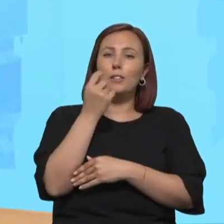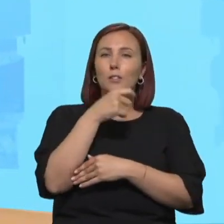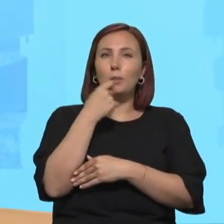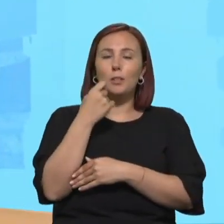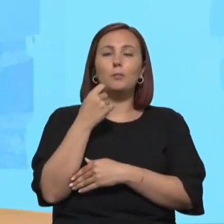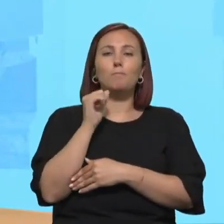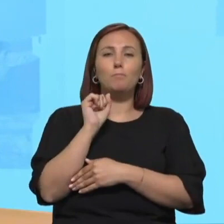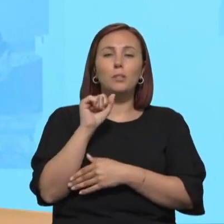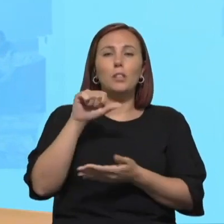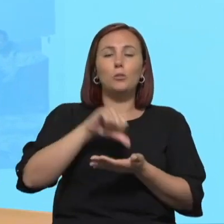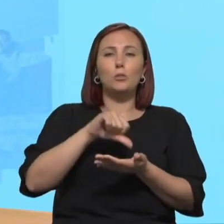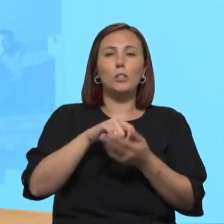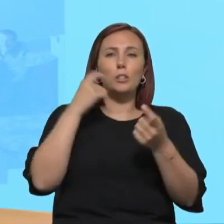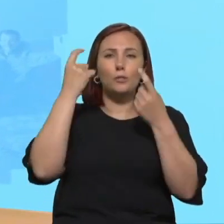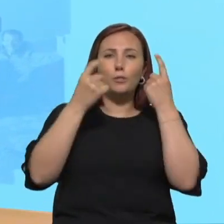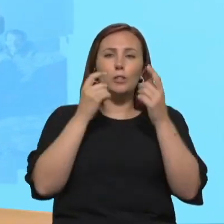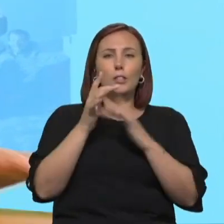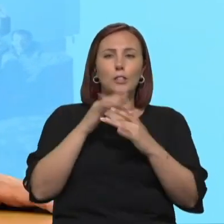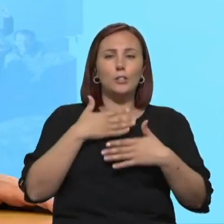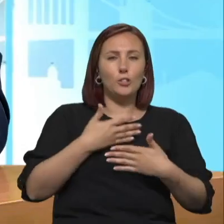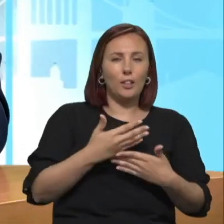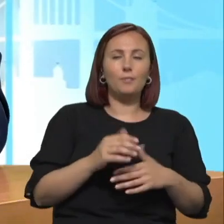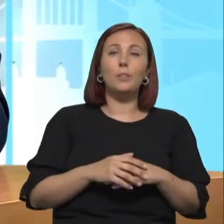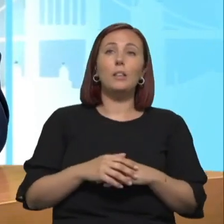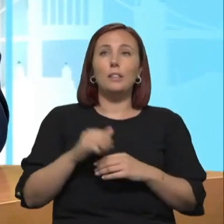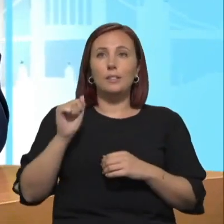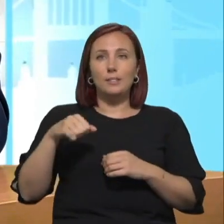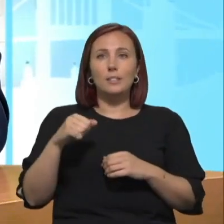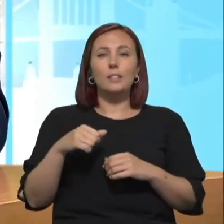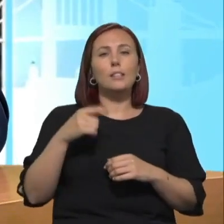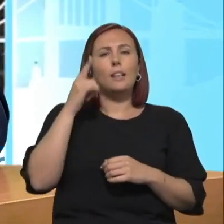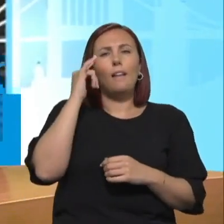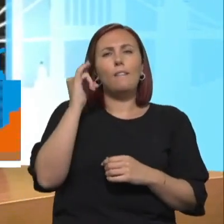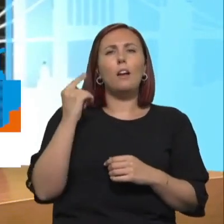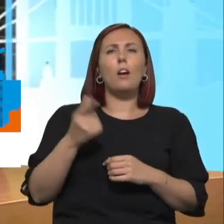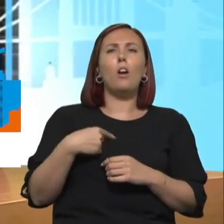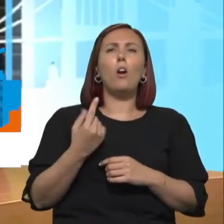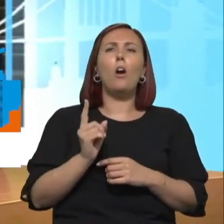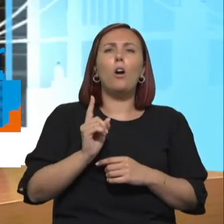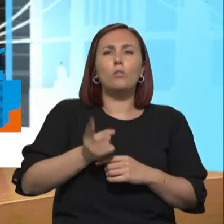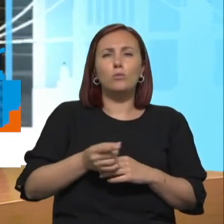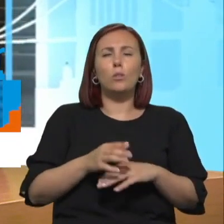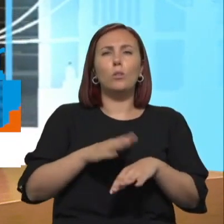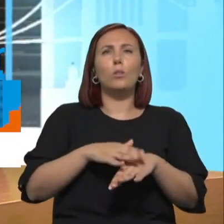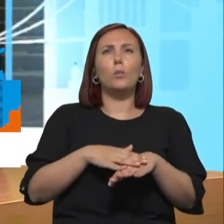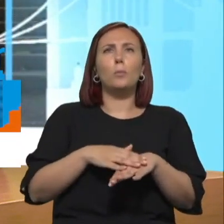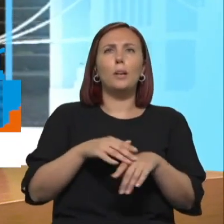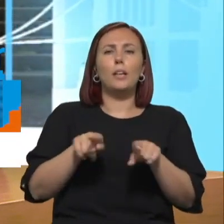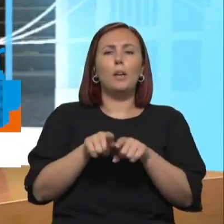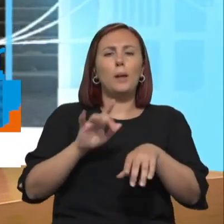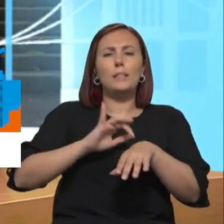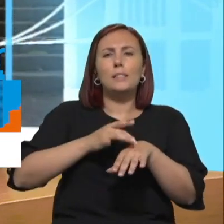Centro de Reflexão Cristã. Sim, aliás, também a nossa ideia é também, e nomeadamente agora que há uma grande sensibilização